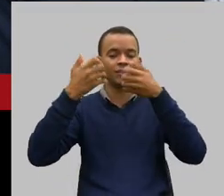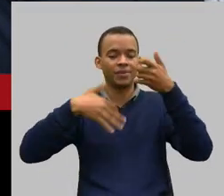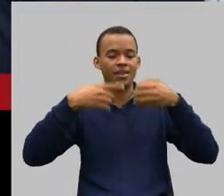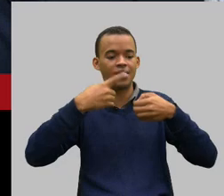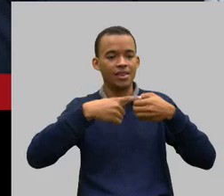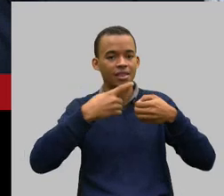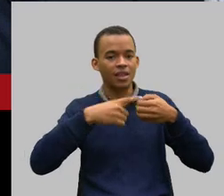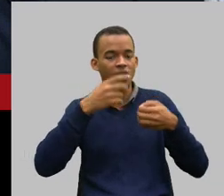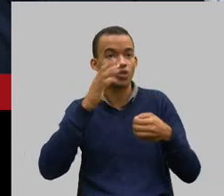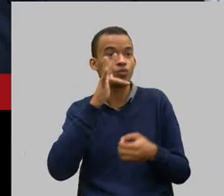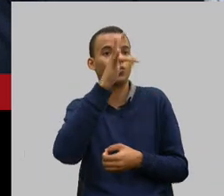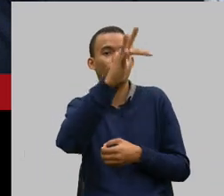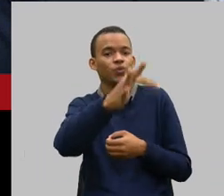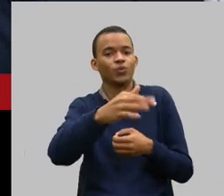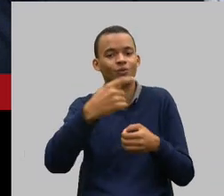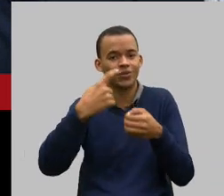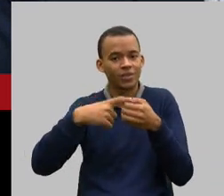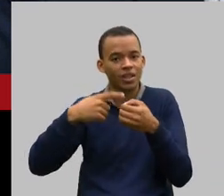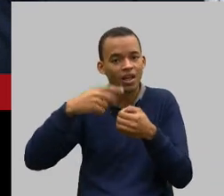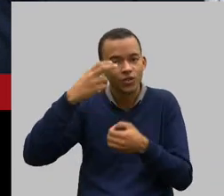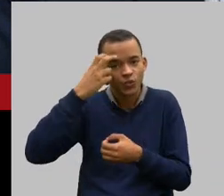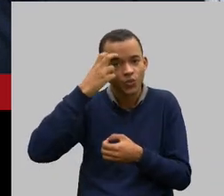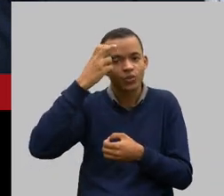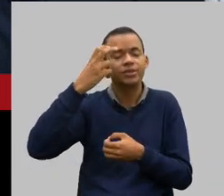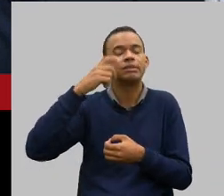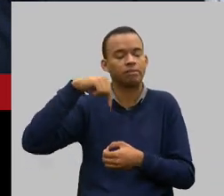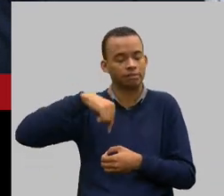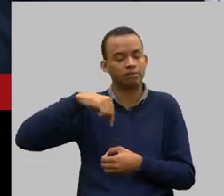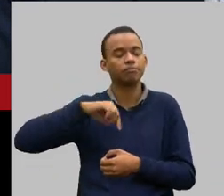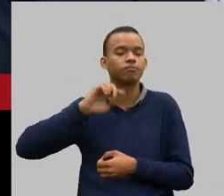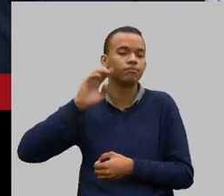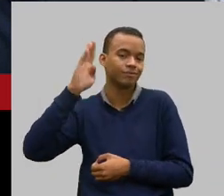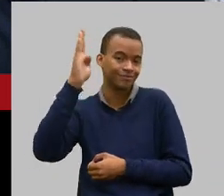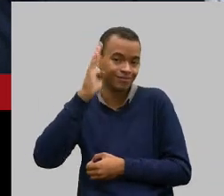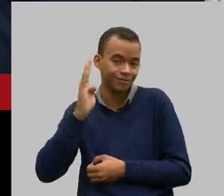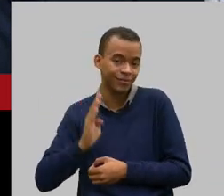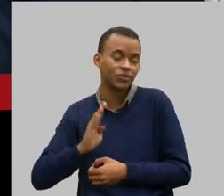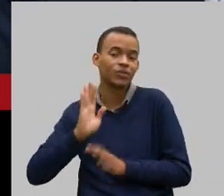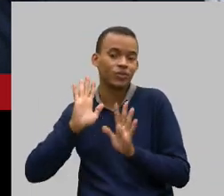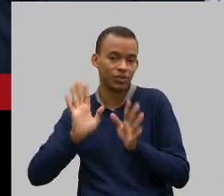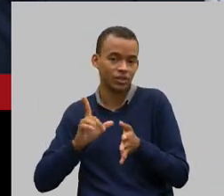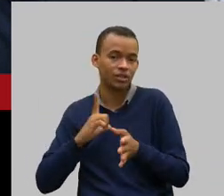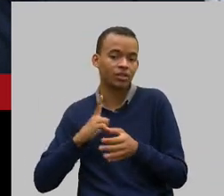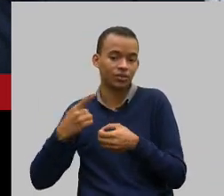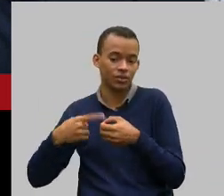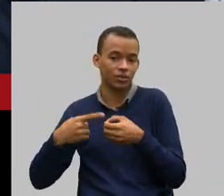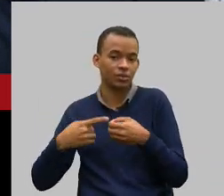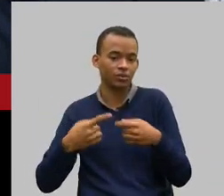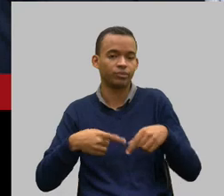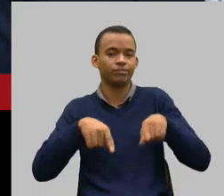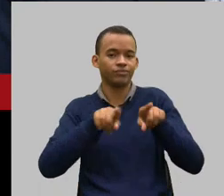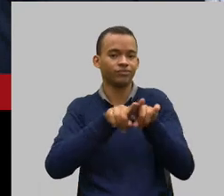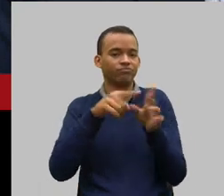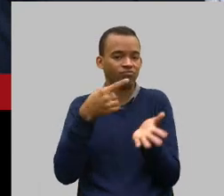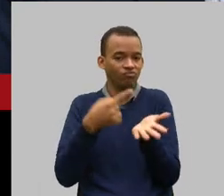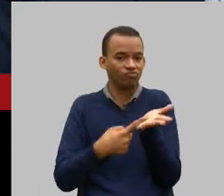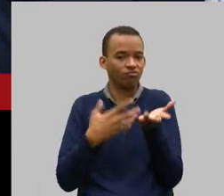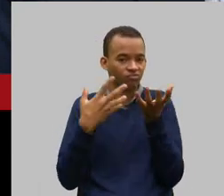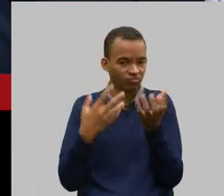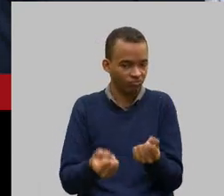países países desenvolvidos né E que Brasil hoje já tem cidades que aderiram e tá fazendo a diferença né Então precisamos